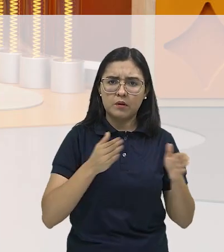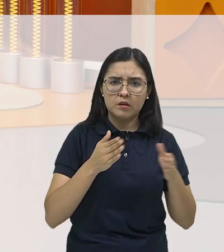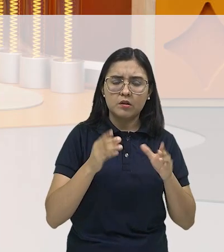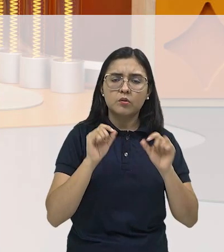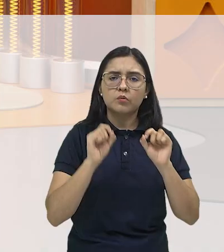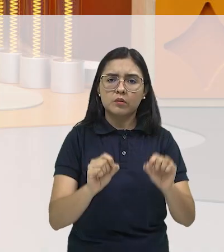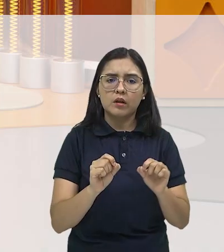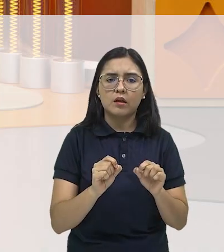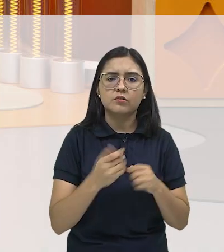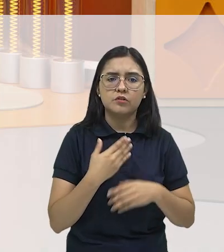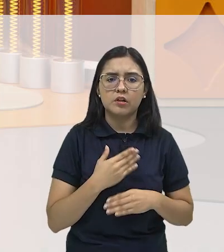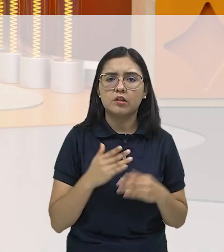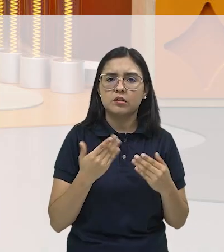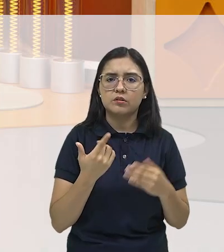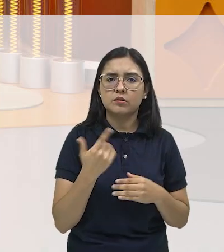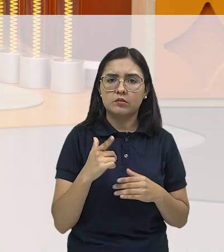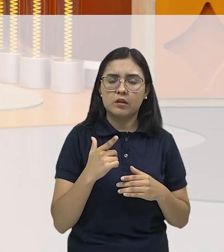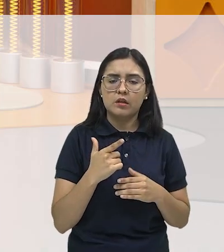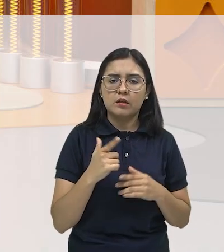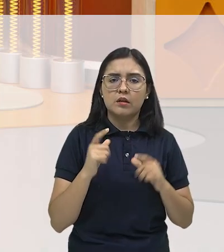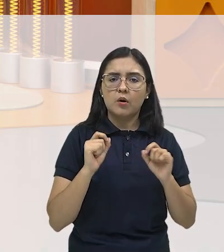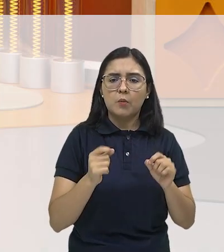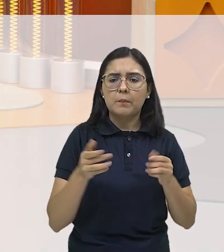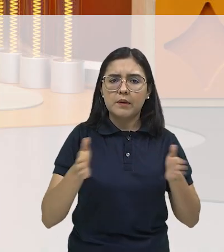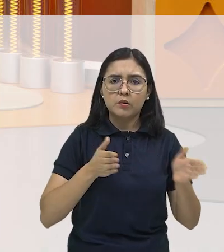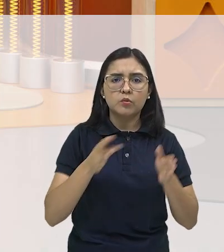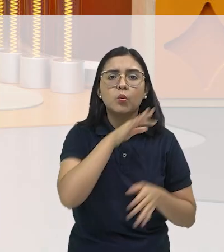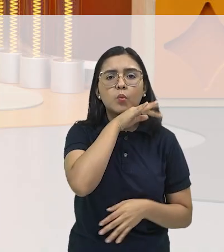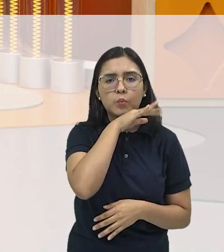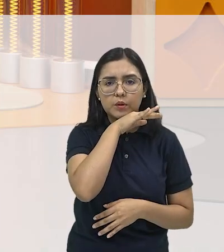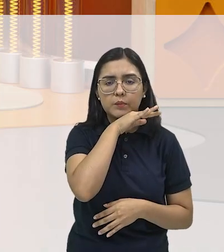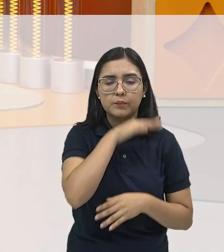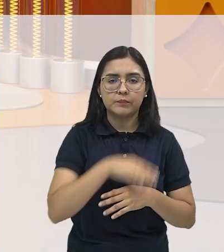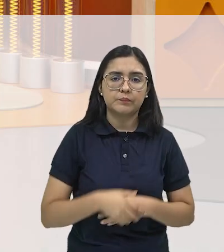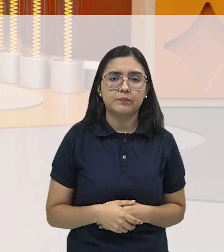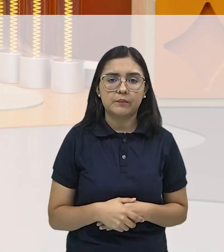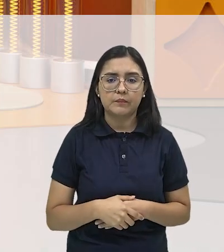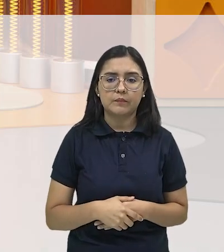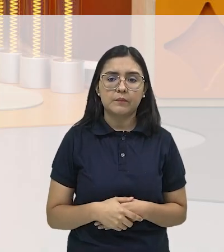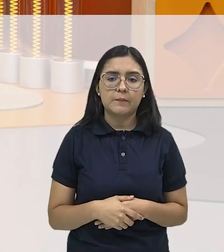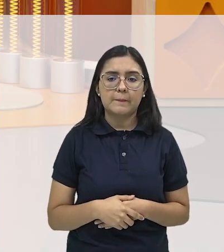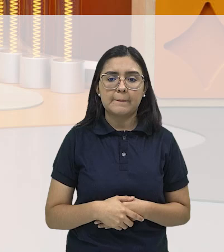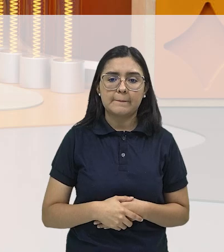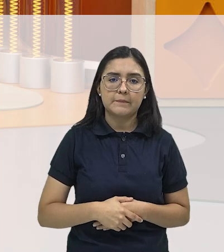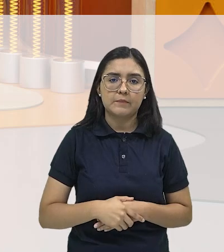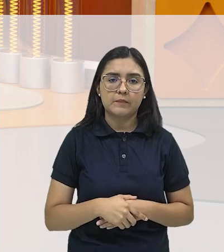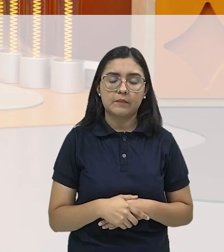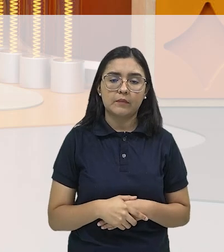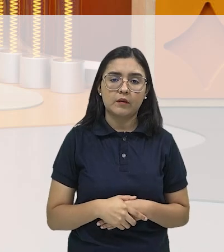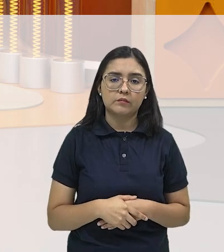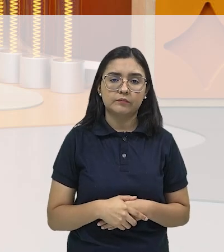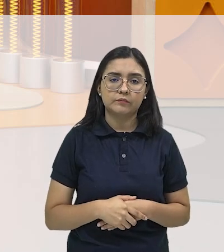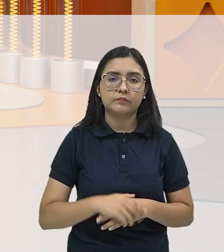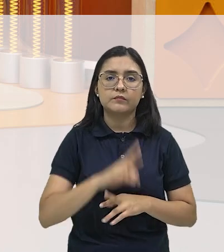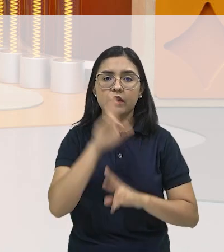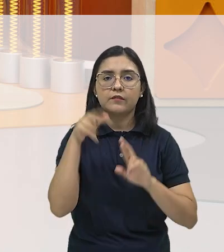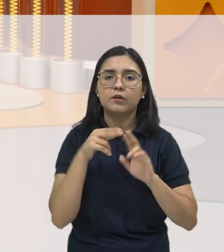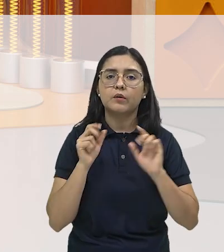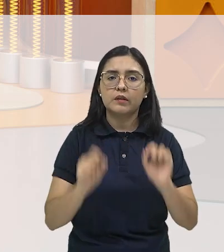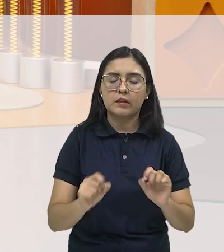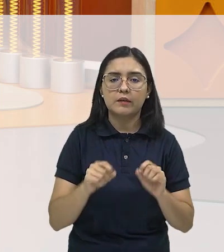que obscuridade é essa? É porque não tinha luz? Não, não é isso que nós estamos falando. A questão desse obscurantismo se refere